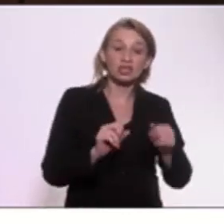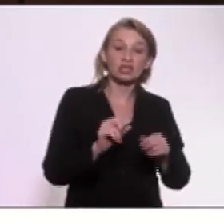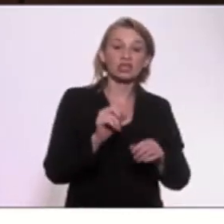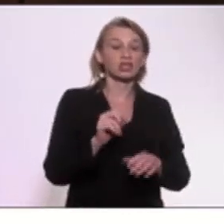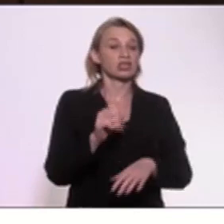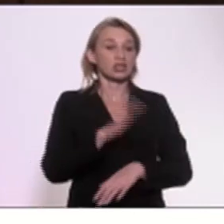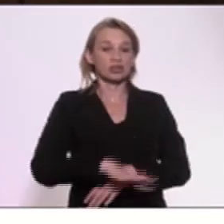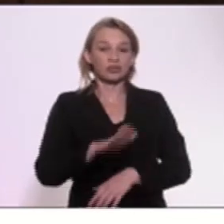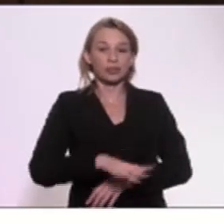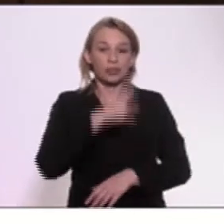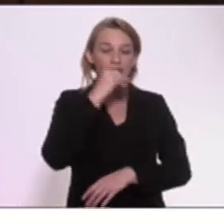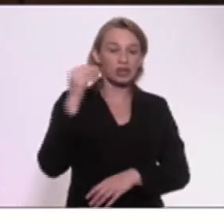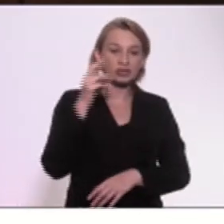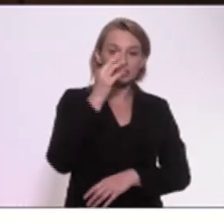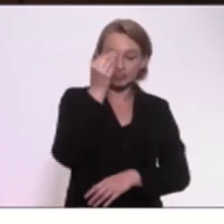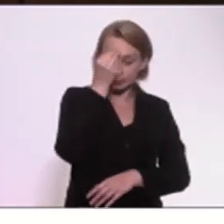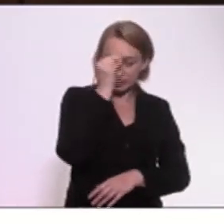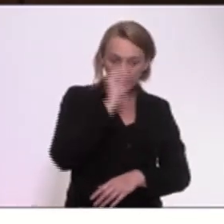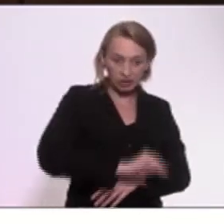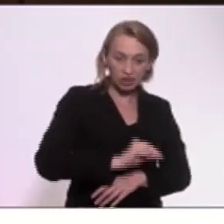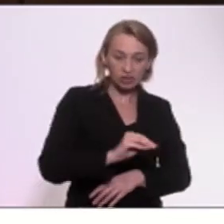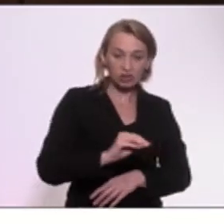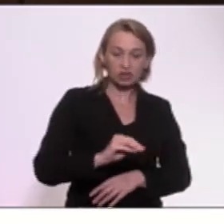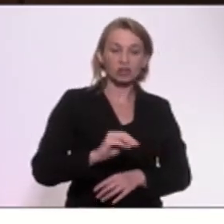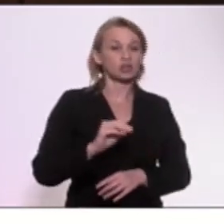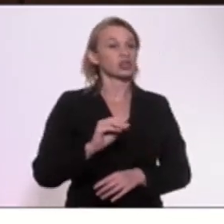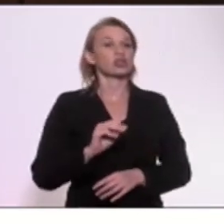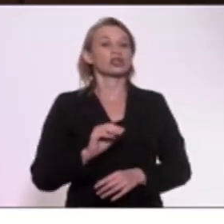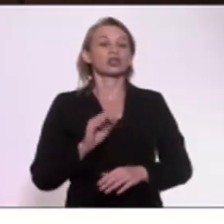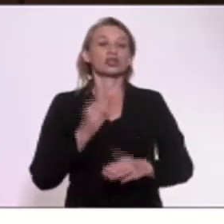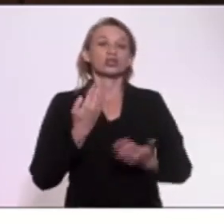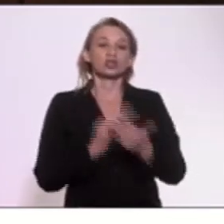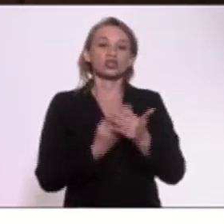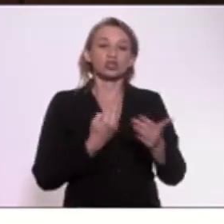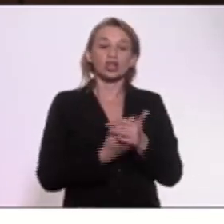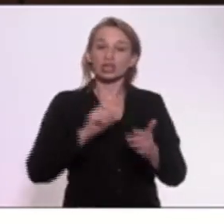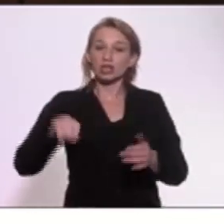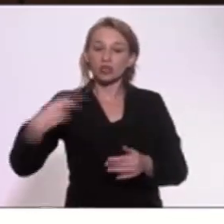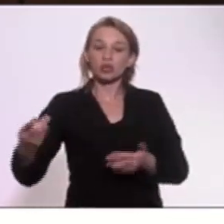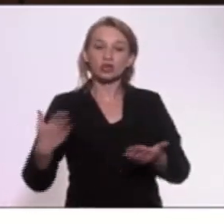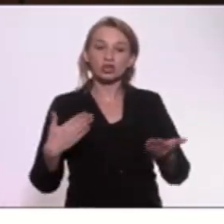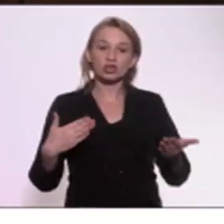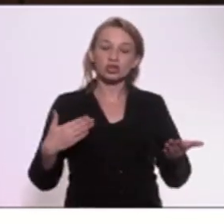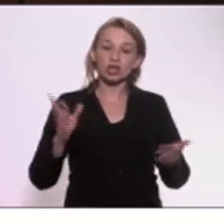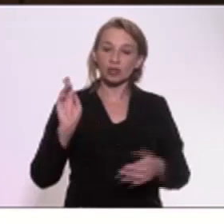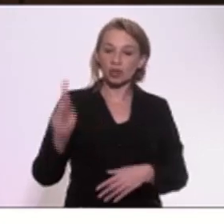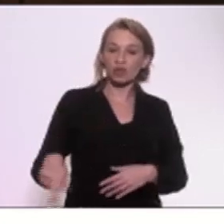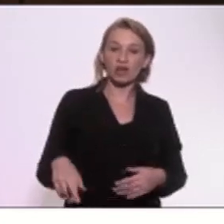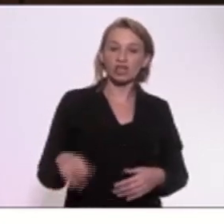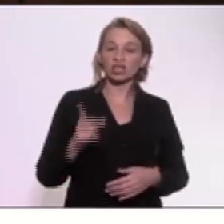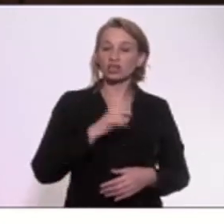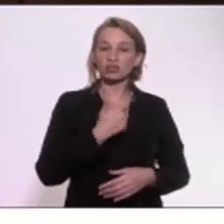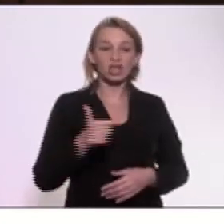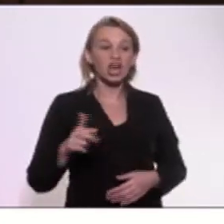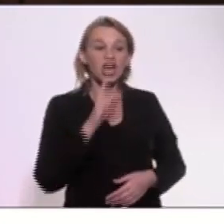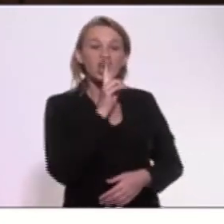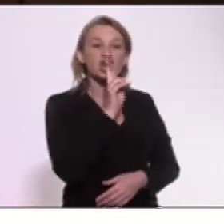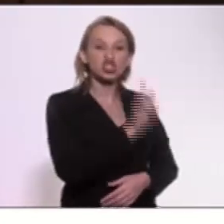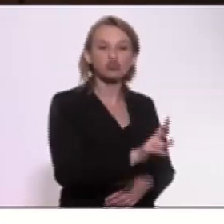desistam de estudar depois de serem reprovados, mas que não haja resposta autoritária, que não